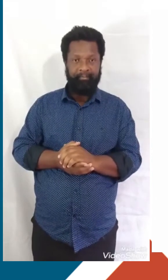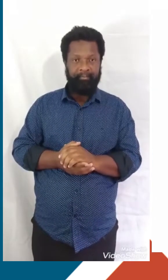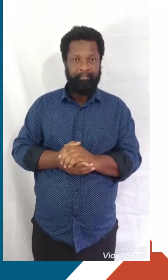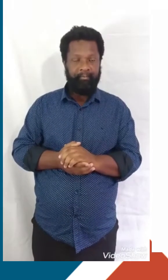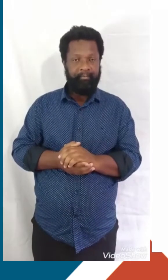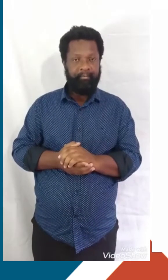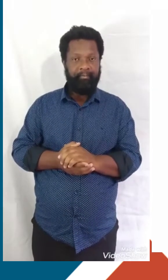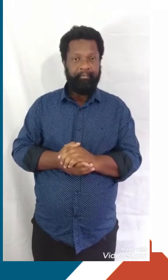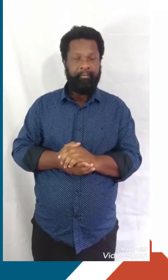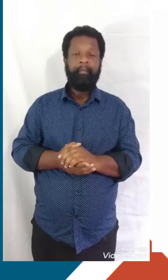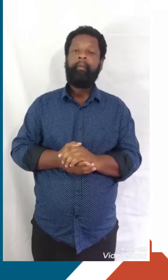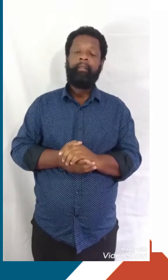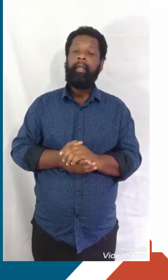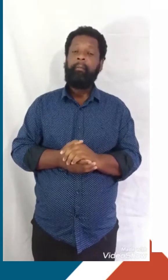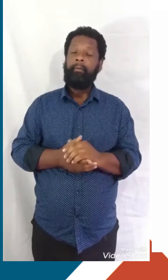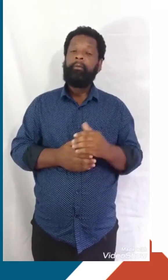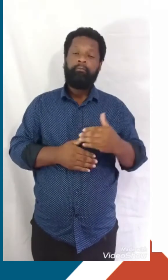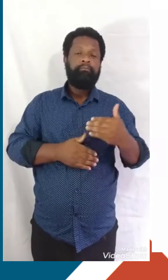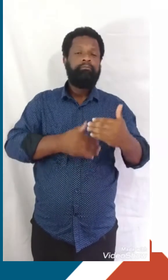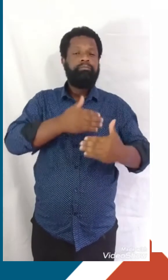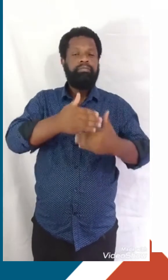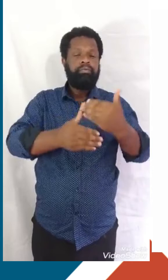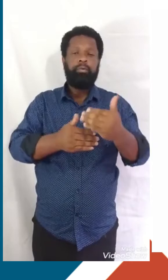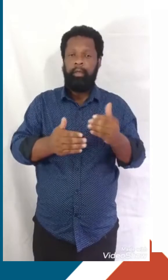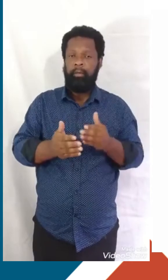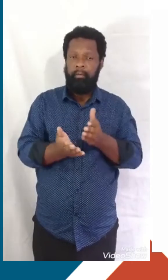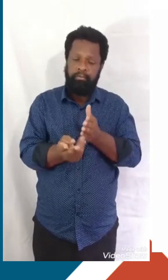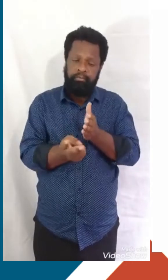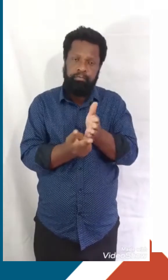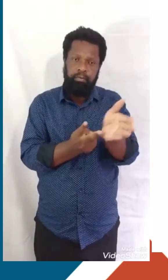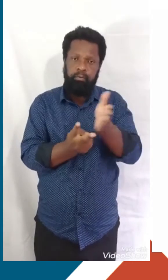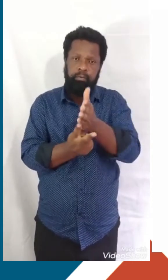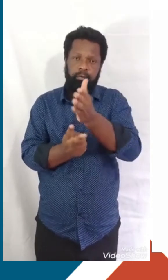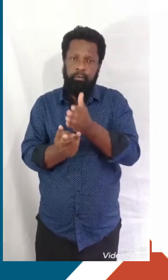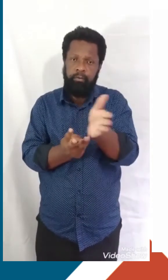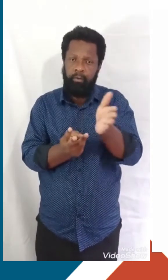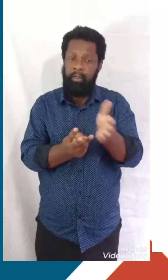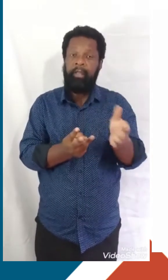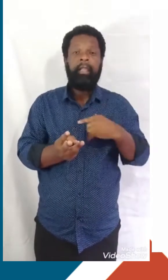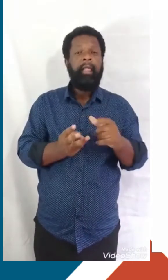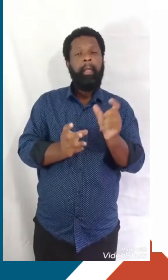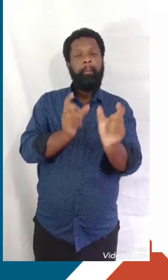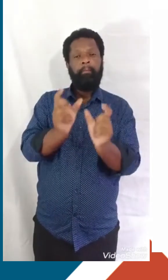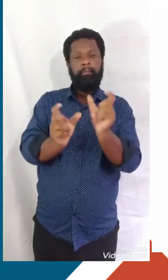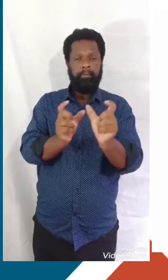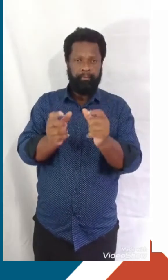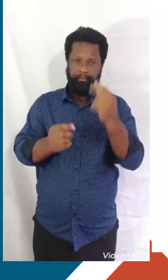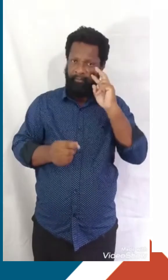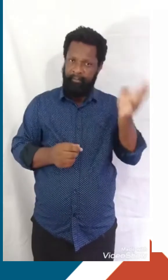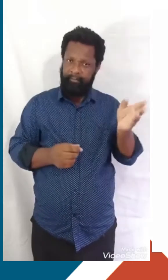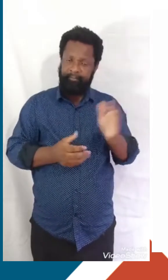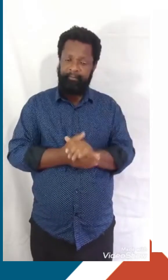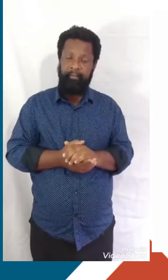Os desdobramentos do concretismo, neoconcretismo, literatura praxis e o poema processo.